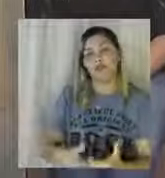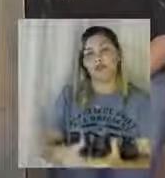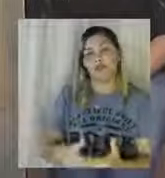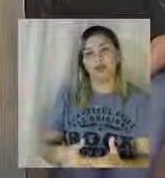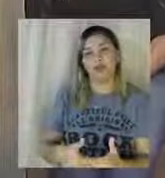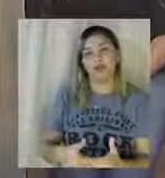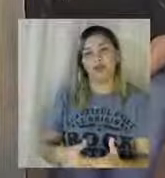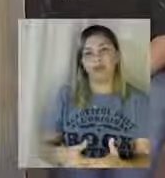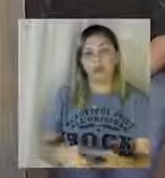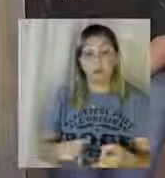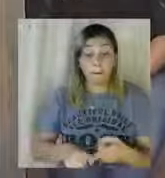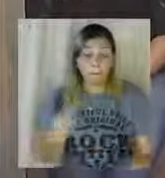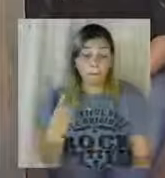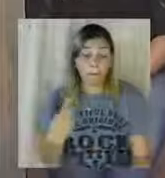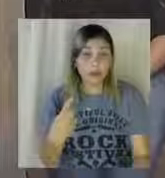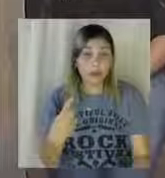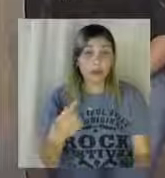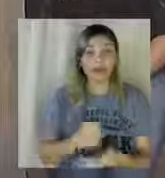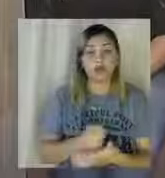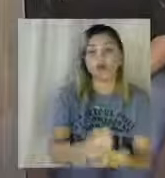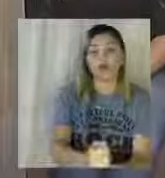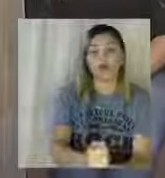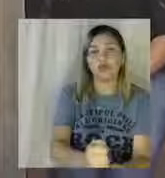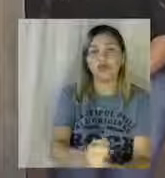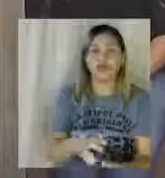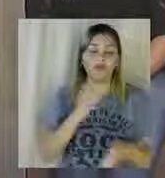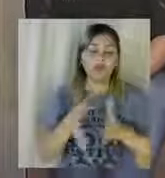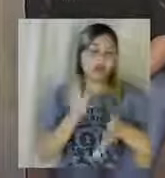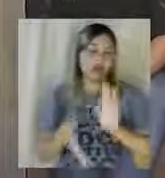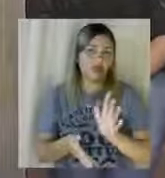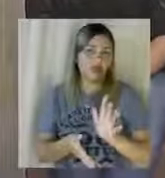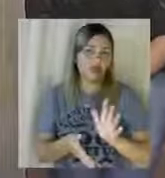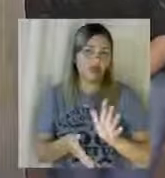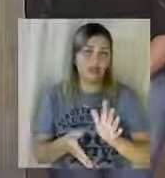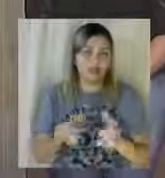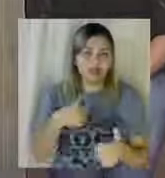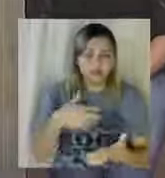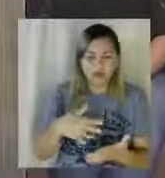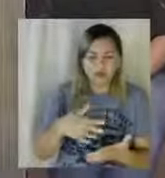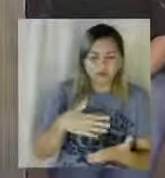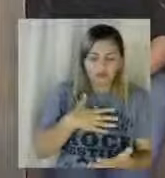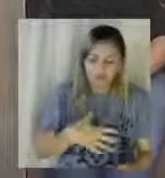que me ajudou foi a Libras. Me sentia diferente das pessoas ouvindo, entendeu?